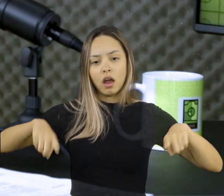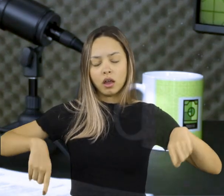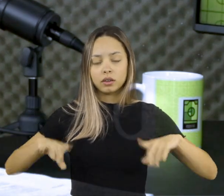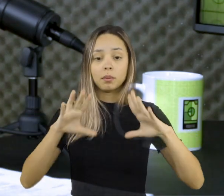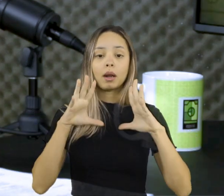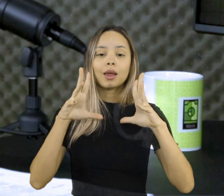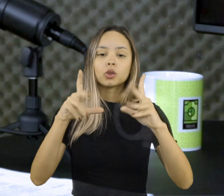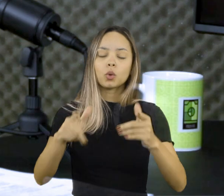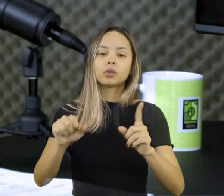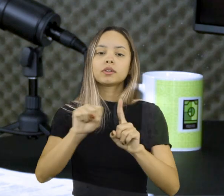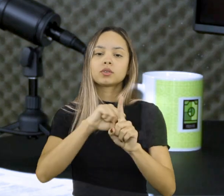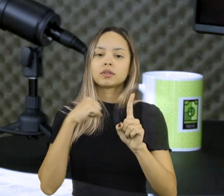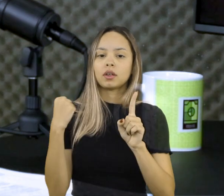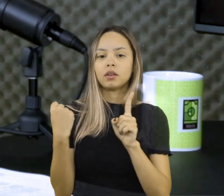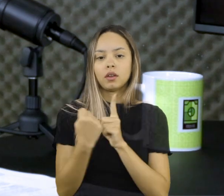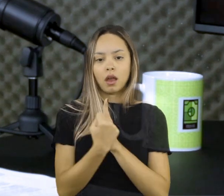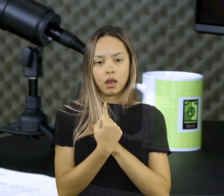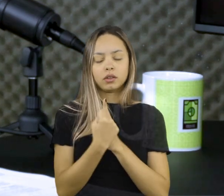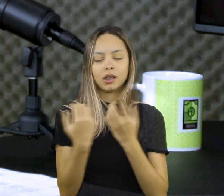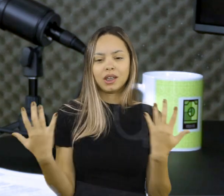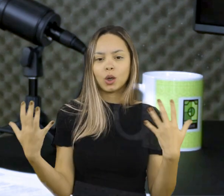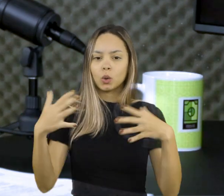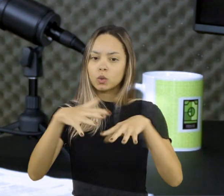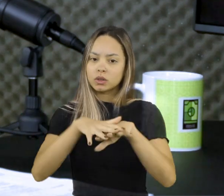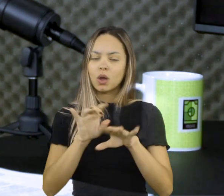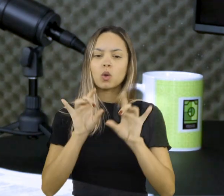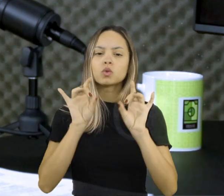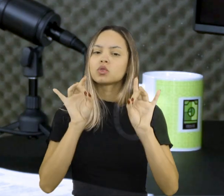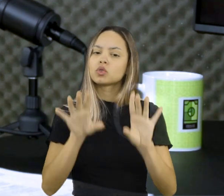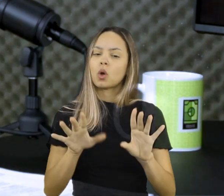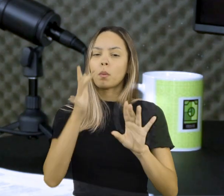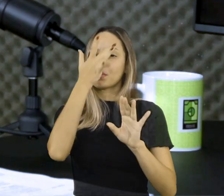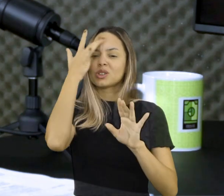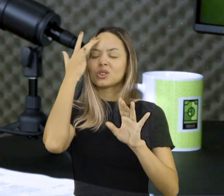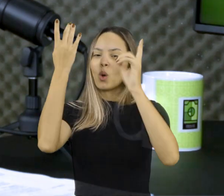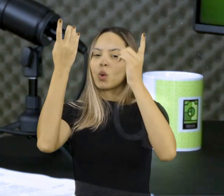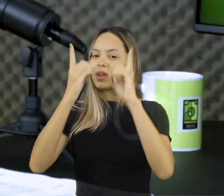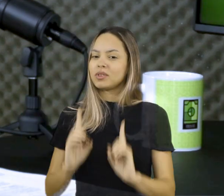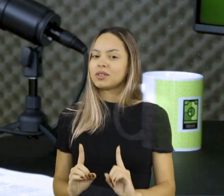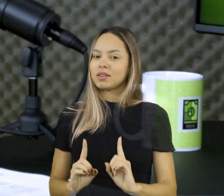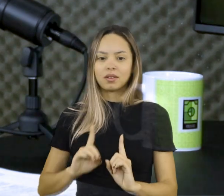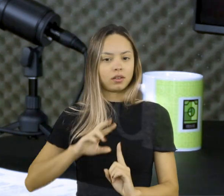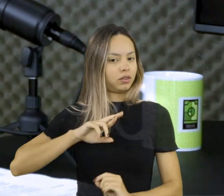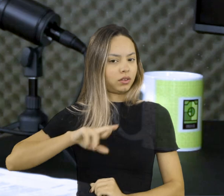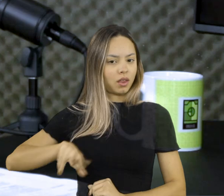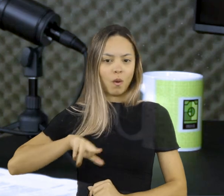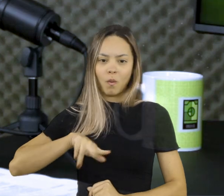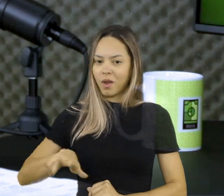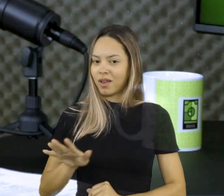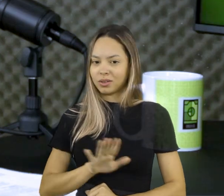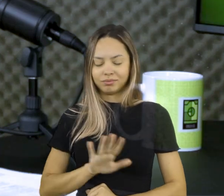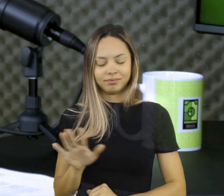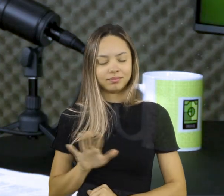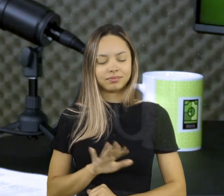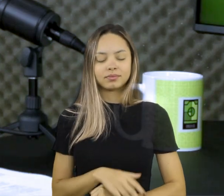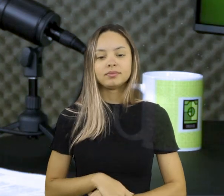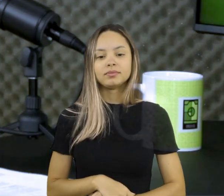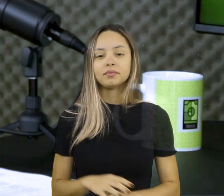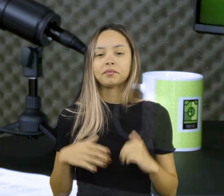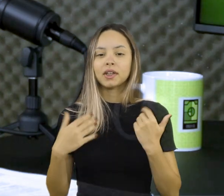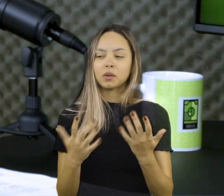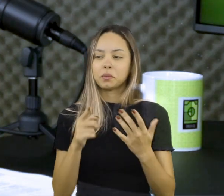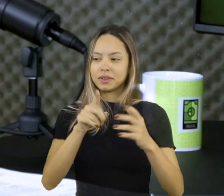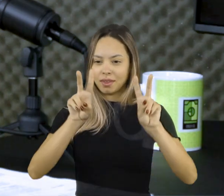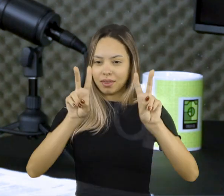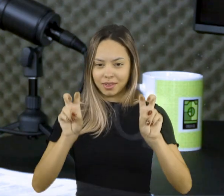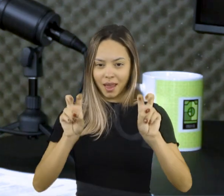toda a sociedade. Inclusão ela não é só para a pessoa com deficiência. E aí, partindo desse pressuposto que